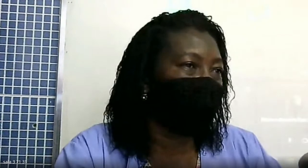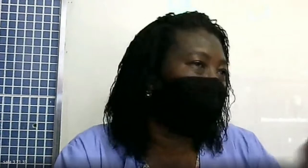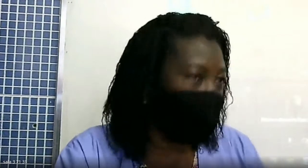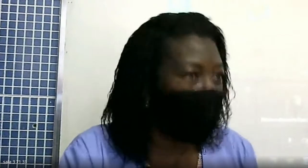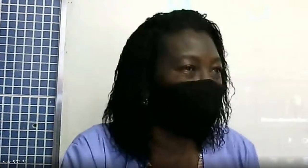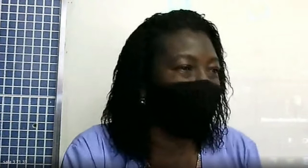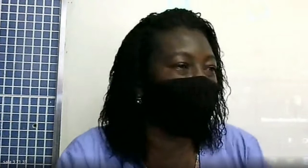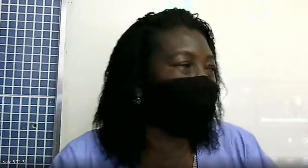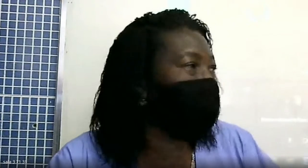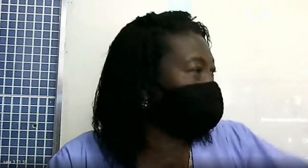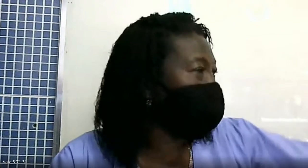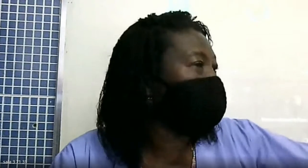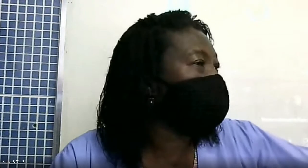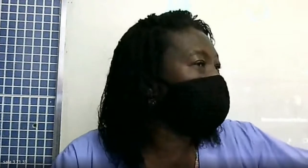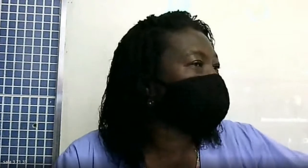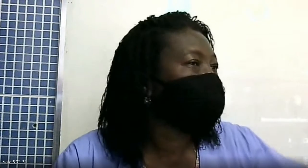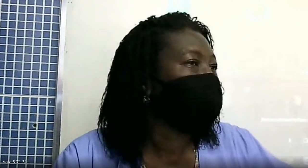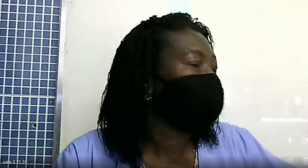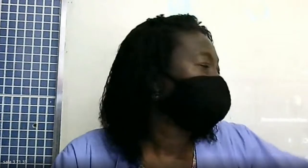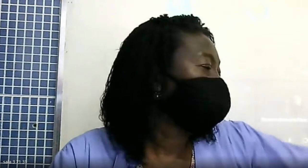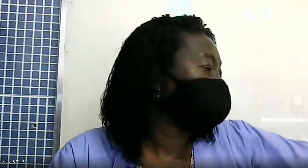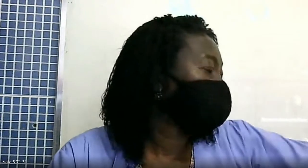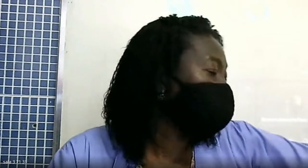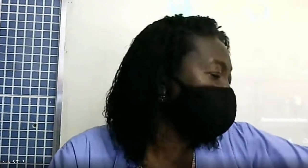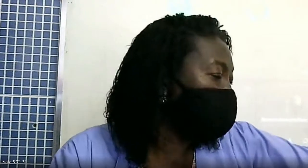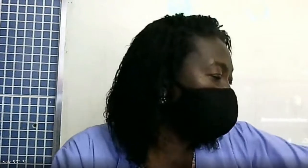assinando, que aí já adianta, tá? Como é?